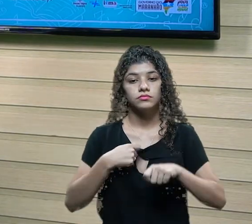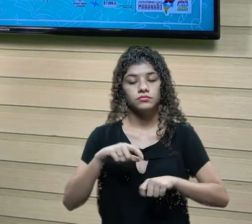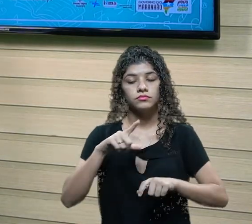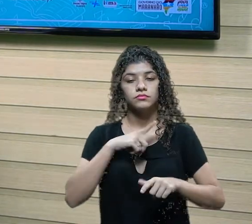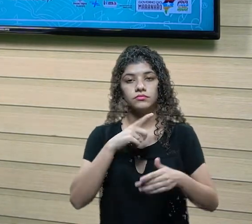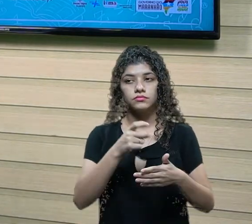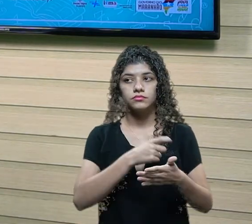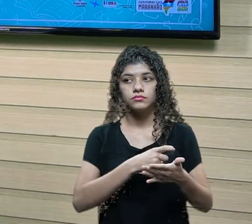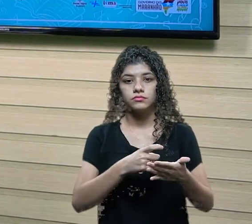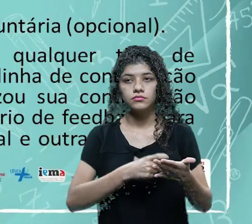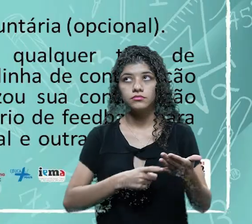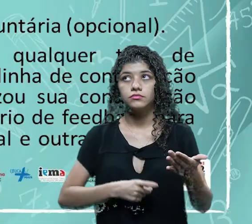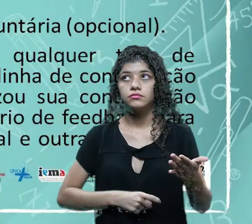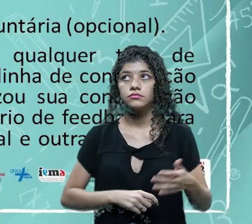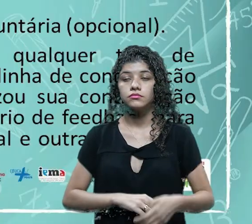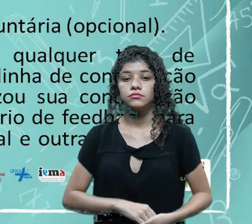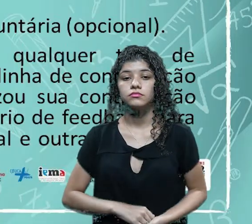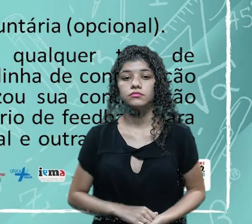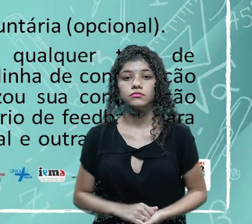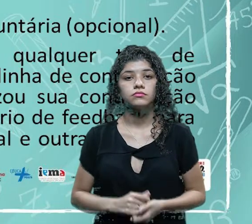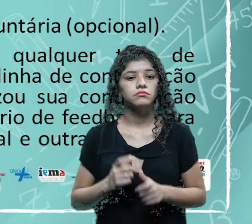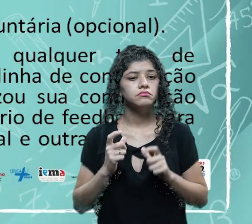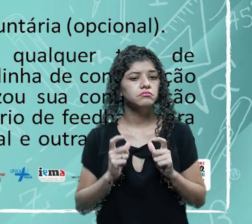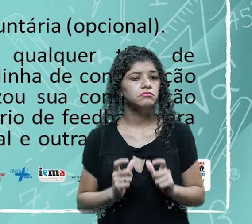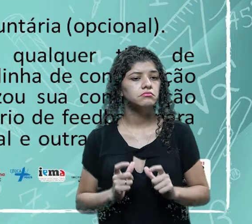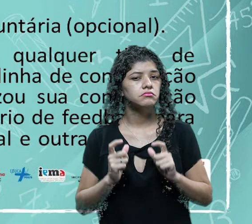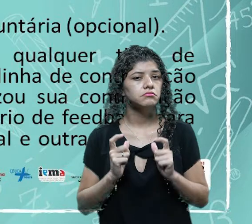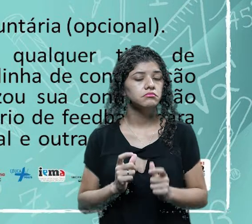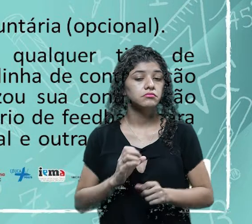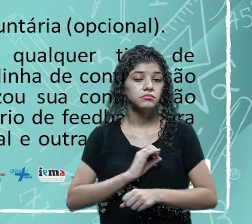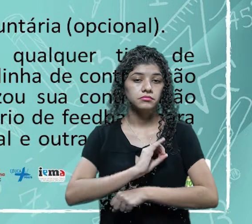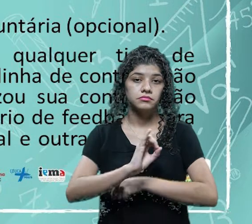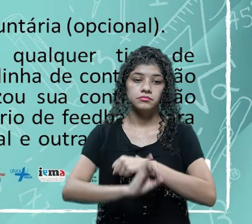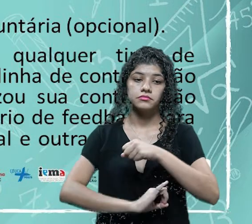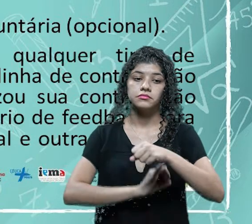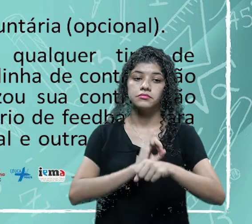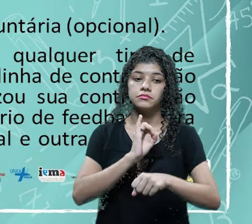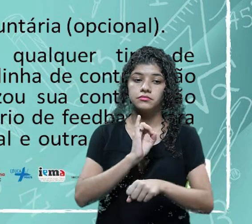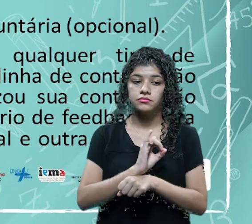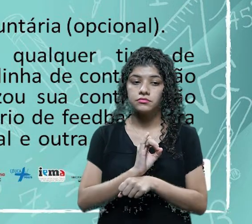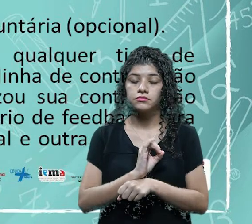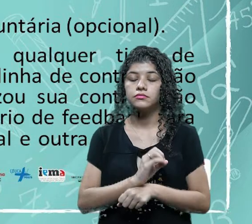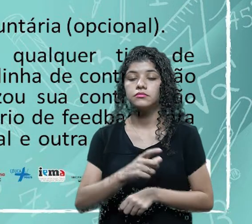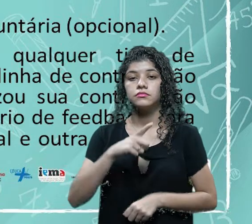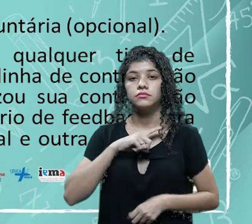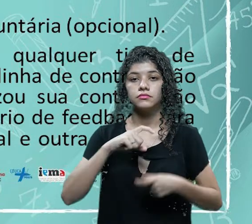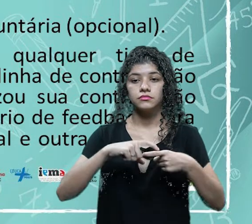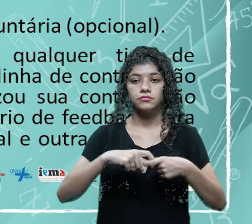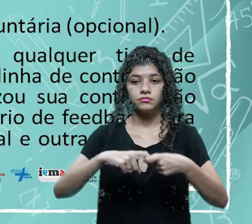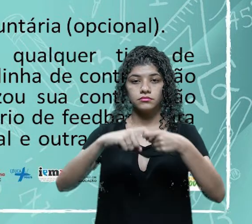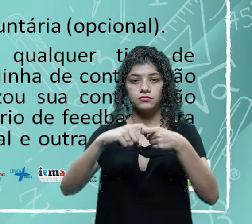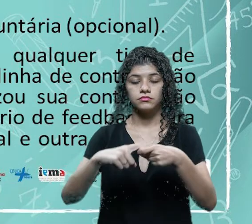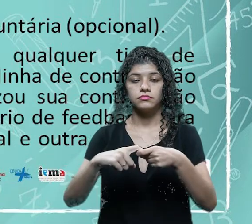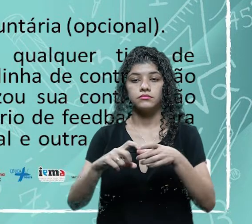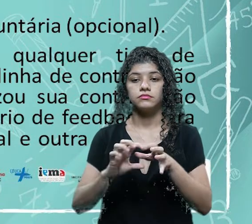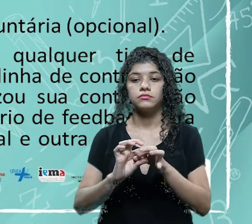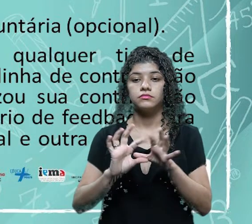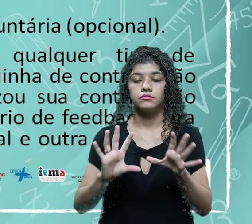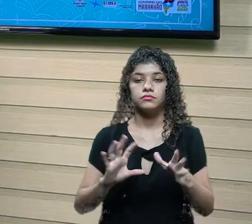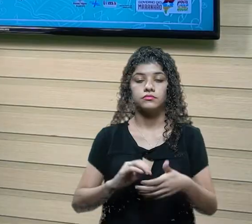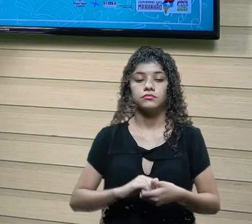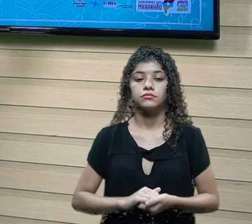isso na programação né onde online aí bota aqui o link disponível do